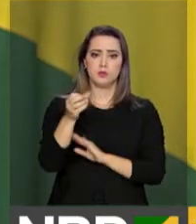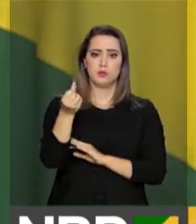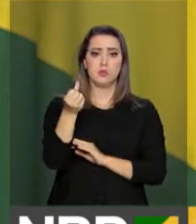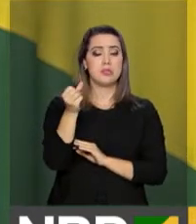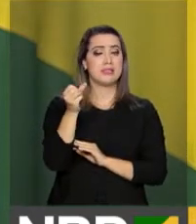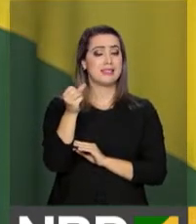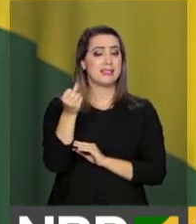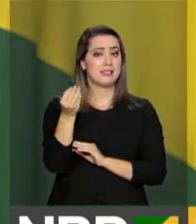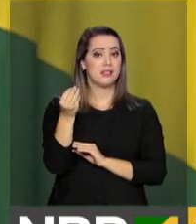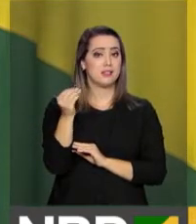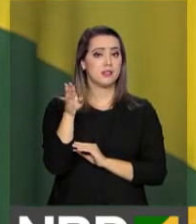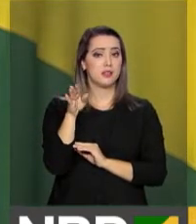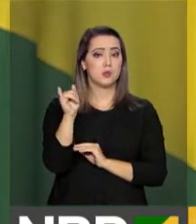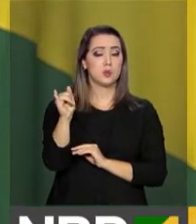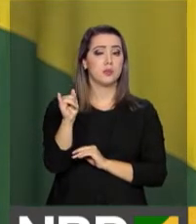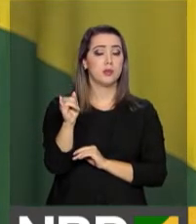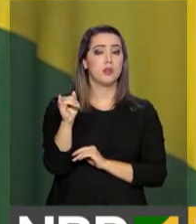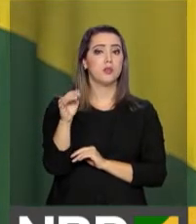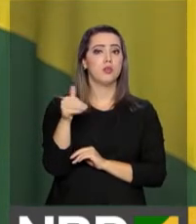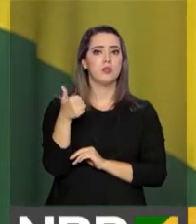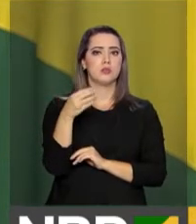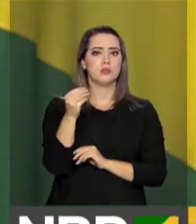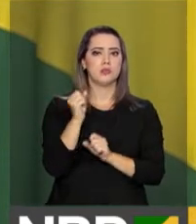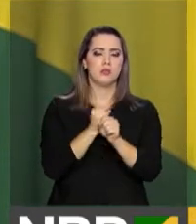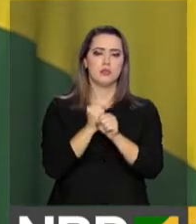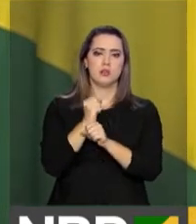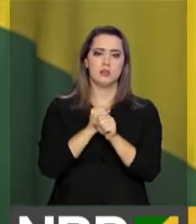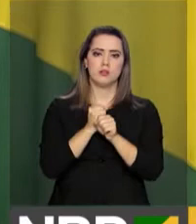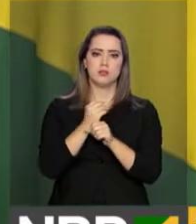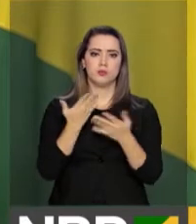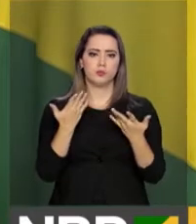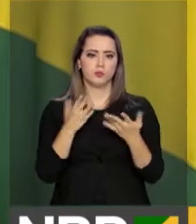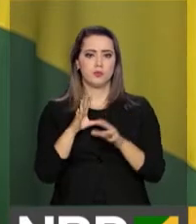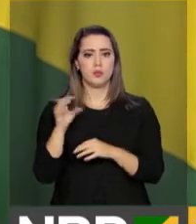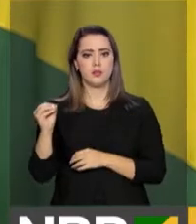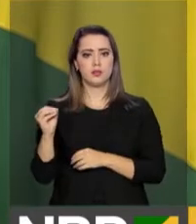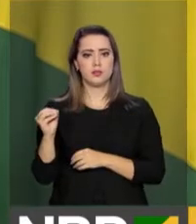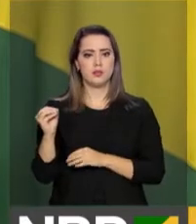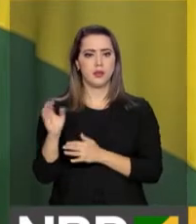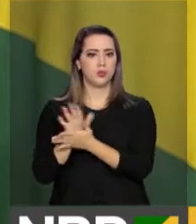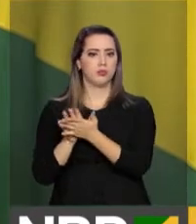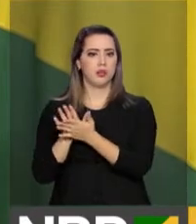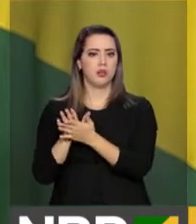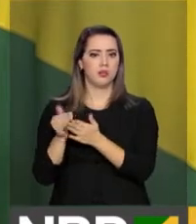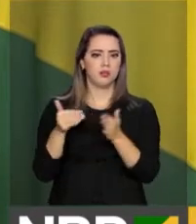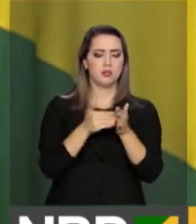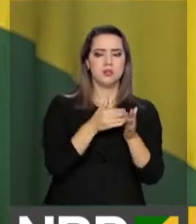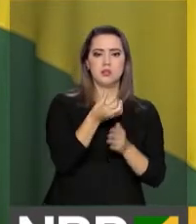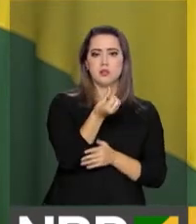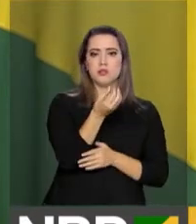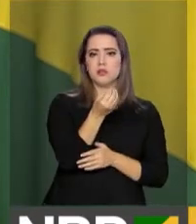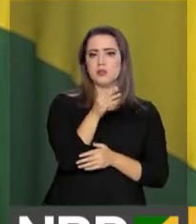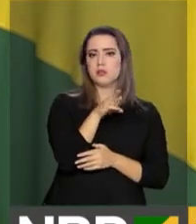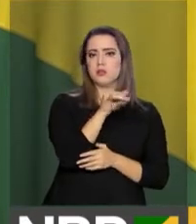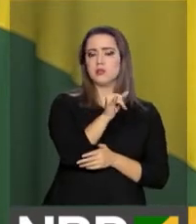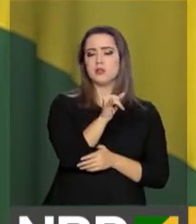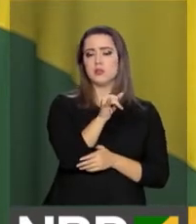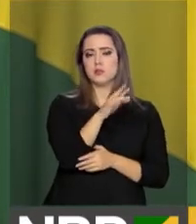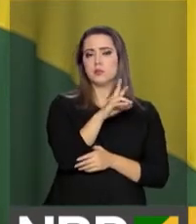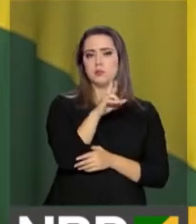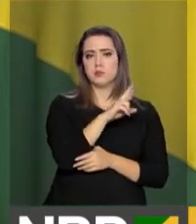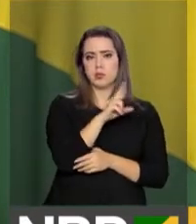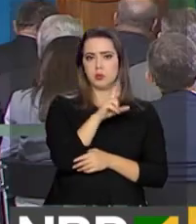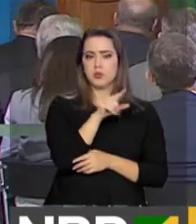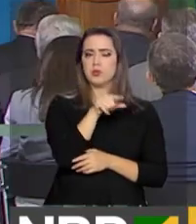bilhões em dez anos mas entre zero e 600 bilhões é melhor a economia de